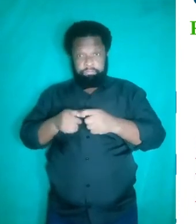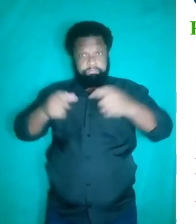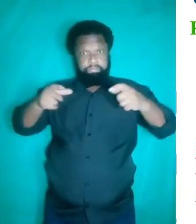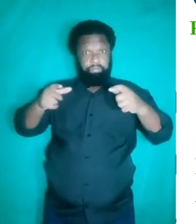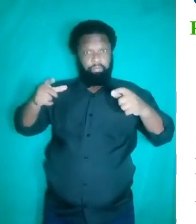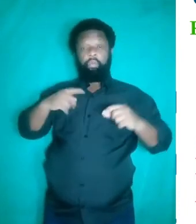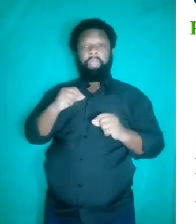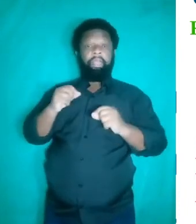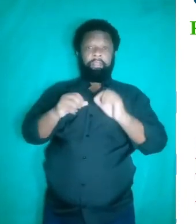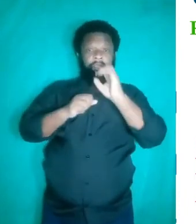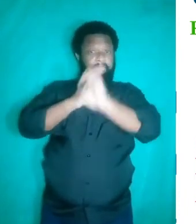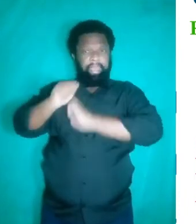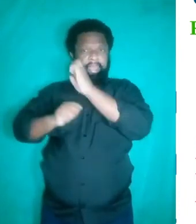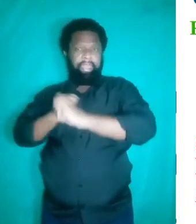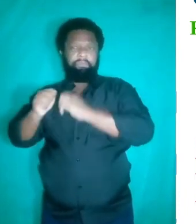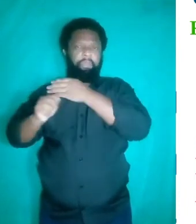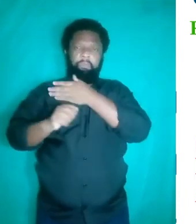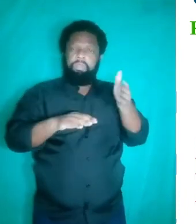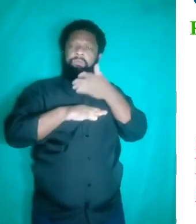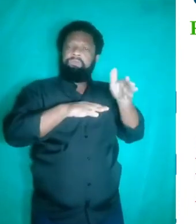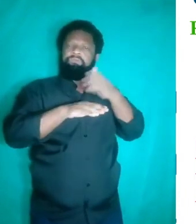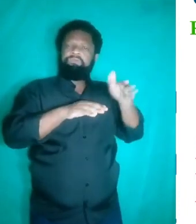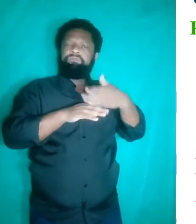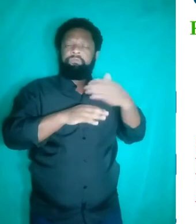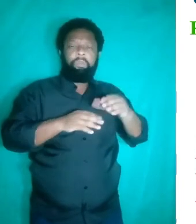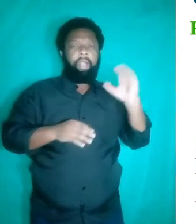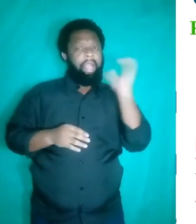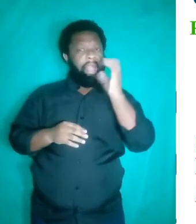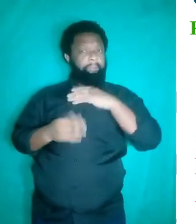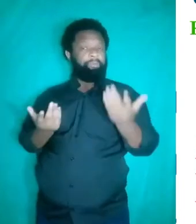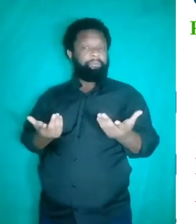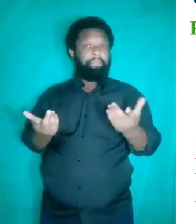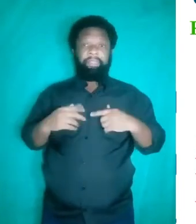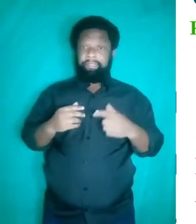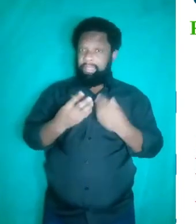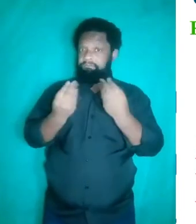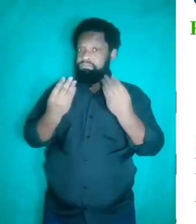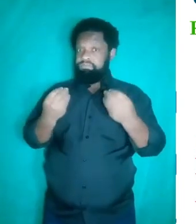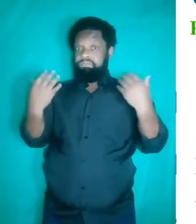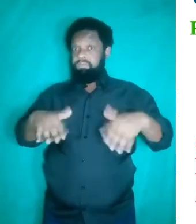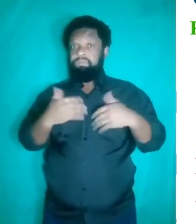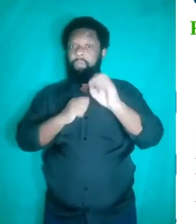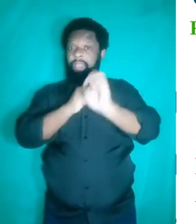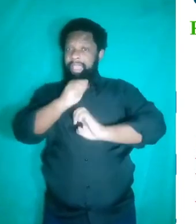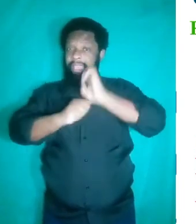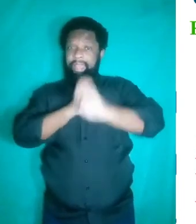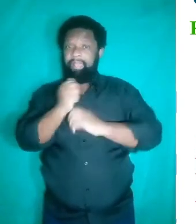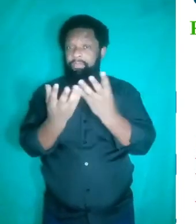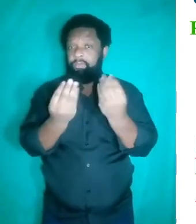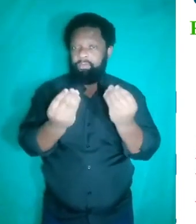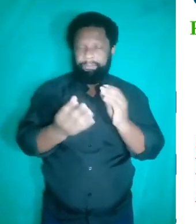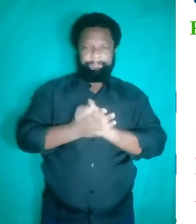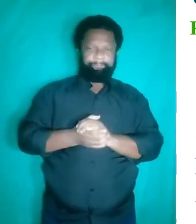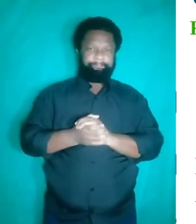que é a largona, ela deixa os elétrons irem passando sem fazer serviço, ok? Fazendo pouco serviço. Você tem muito elétron para fazer aquele serviço